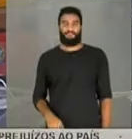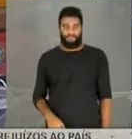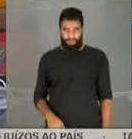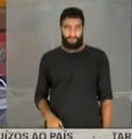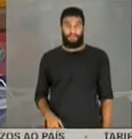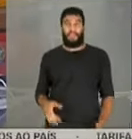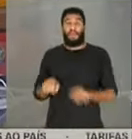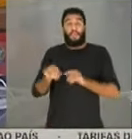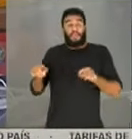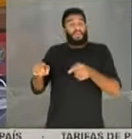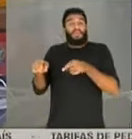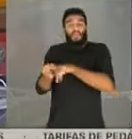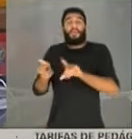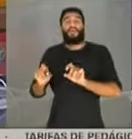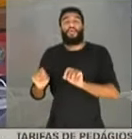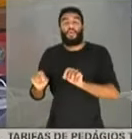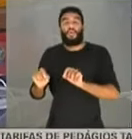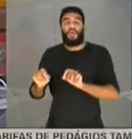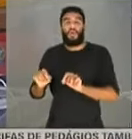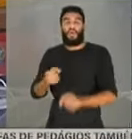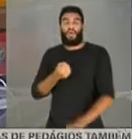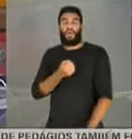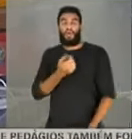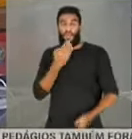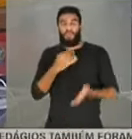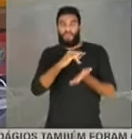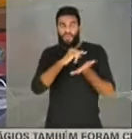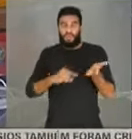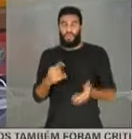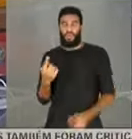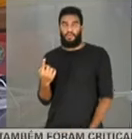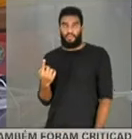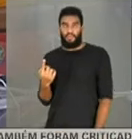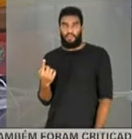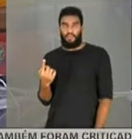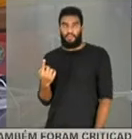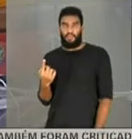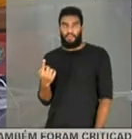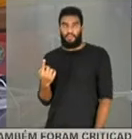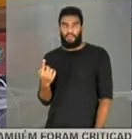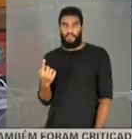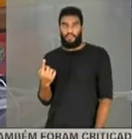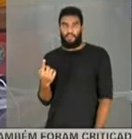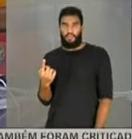não pautaram os requerimentos número 1056 de convocação do senhor Parsifal de Jesus.